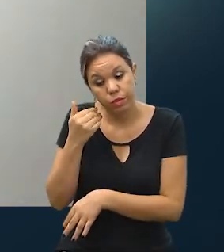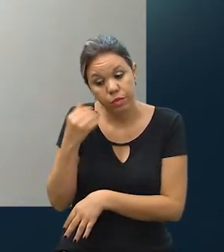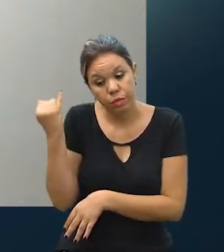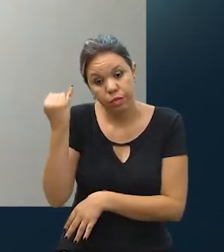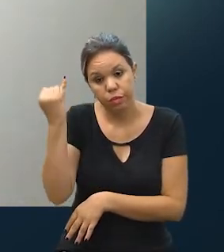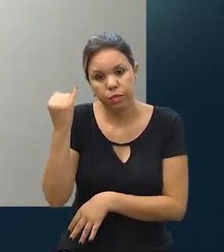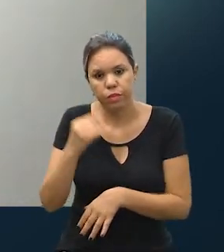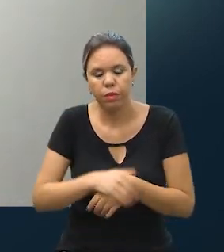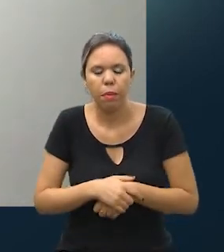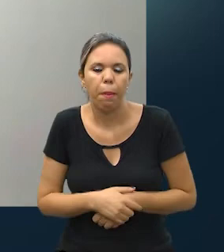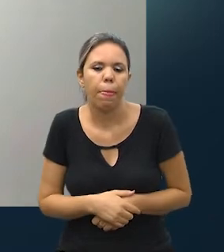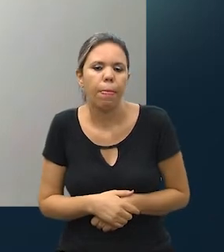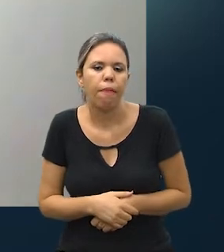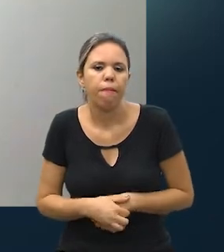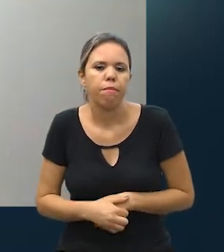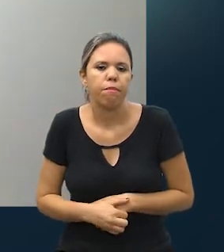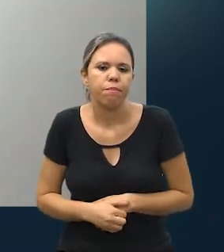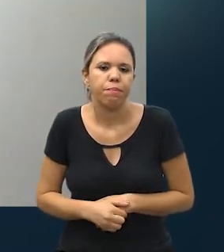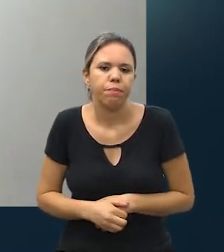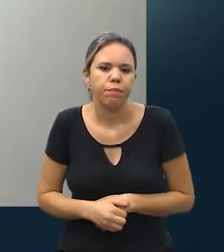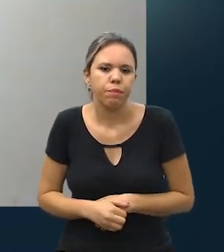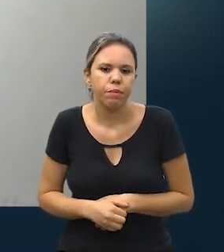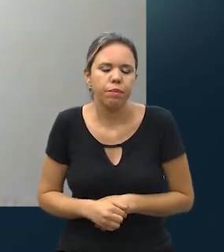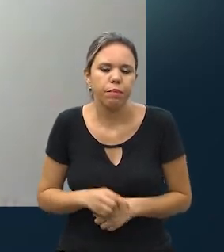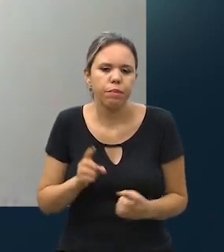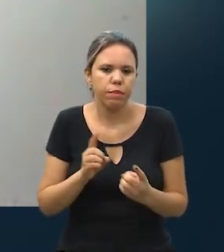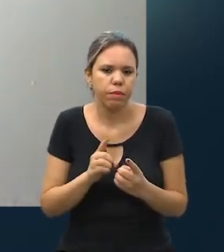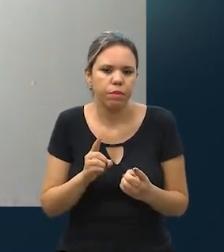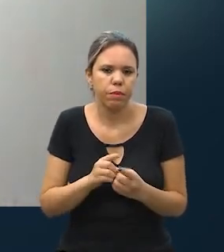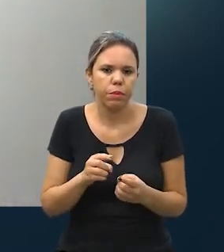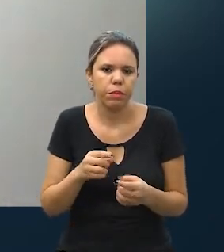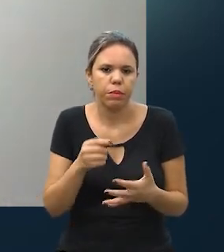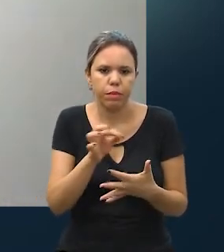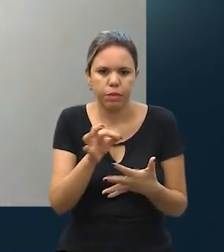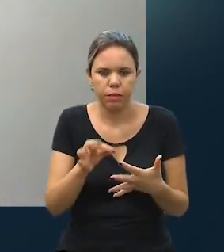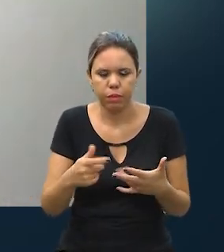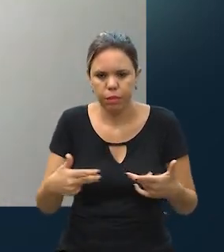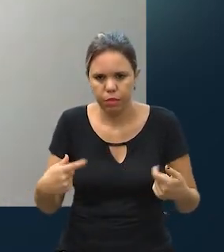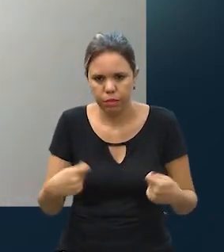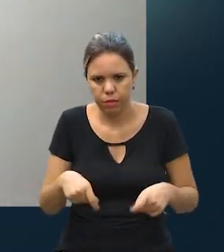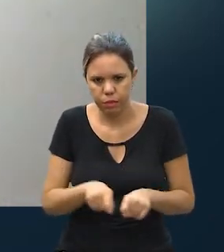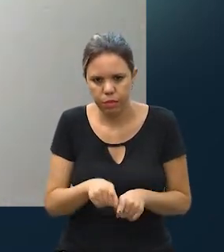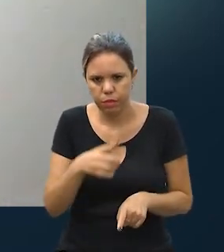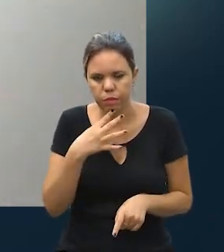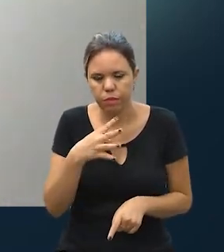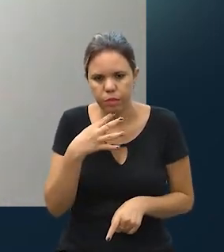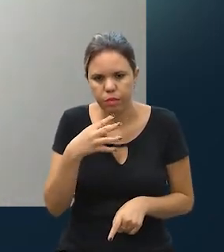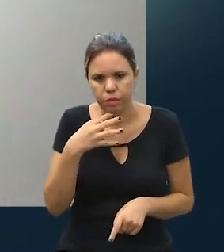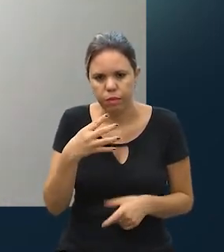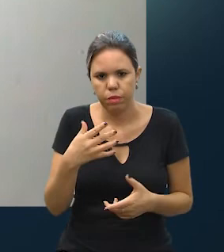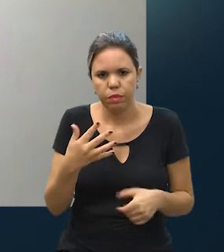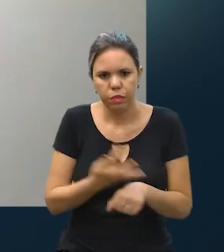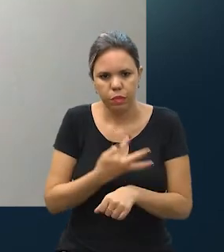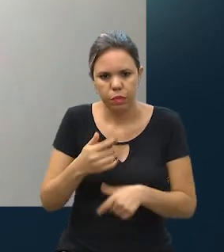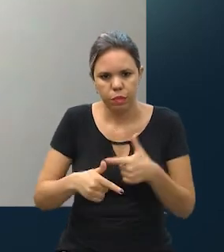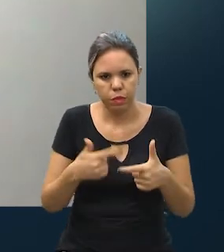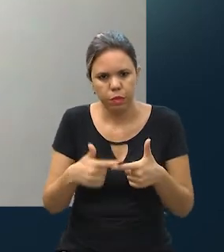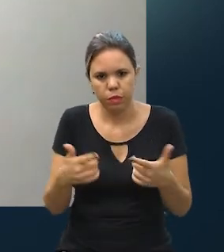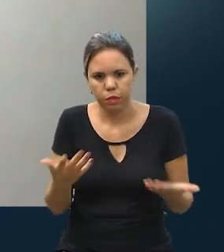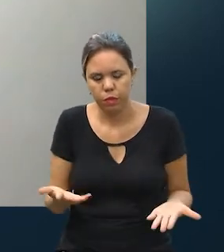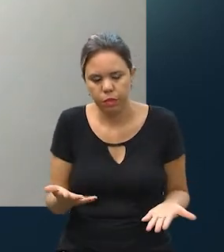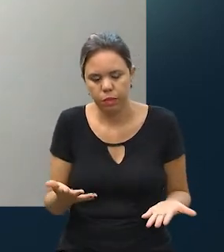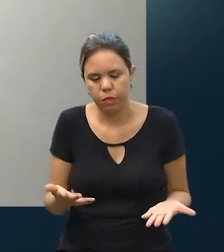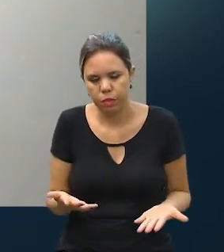muito importante. E atender essas demandas, porque você conhece a dor por si mesma,